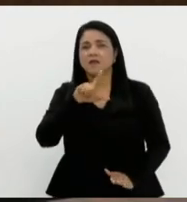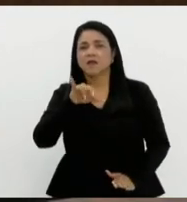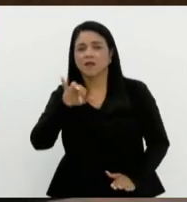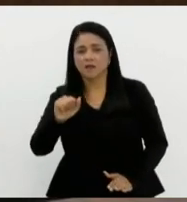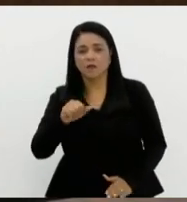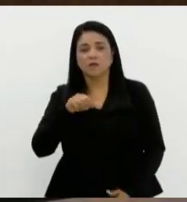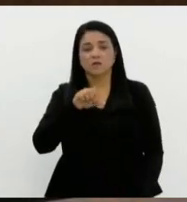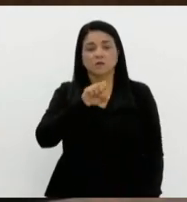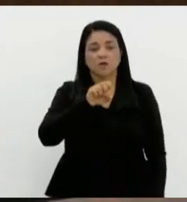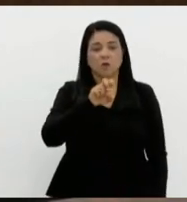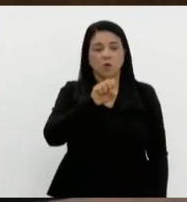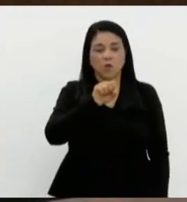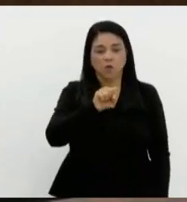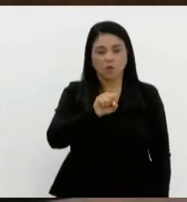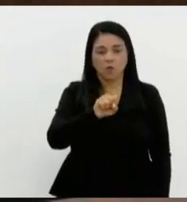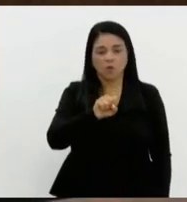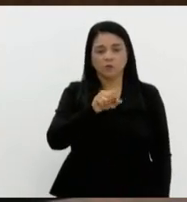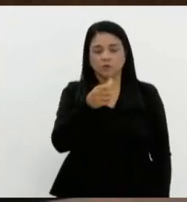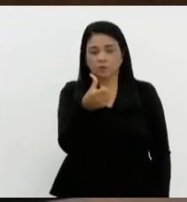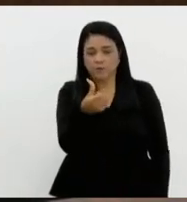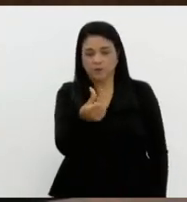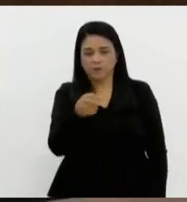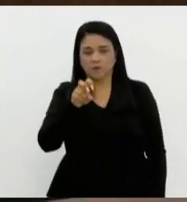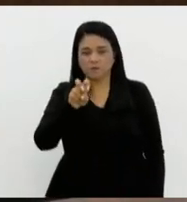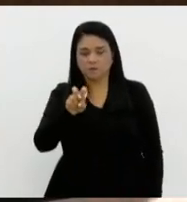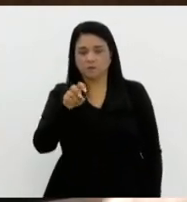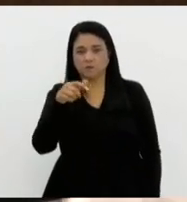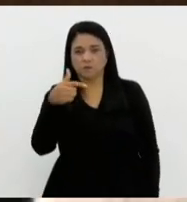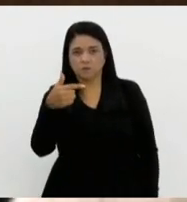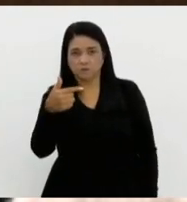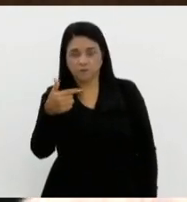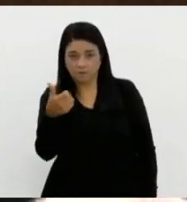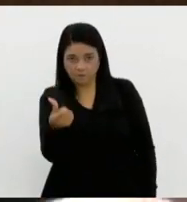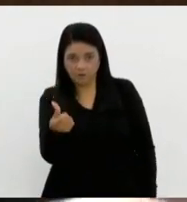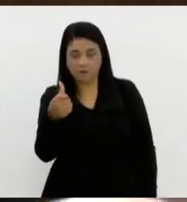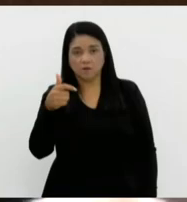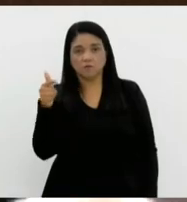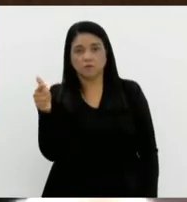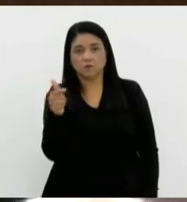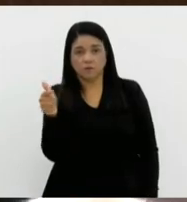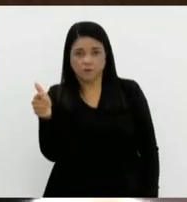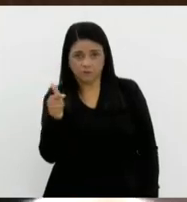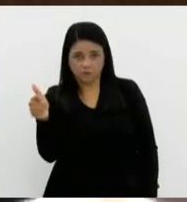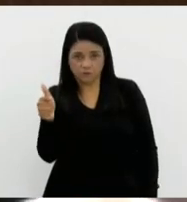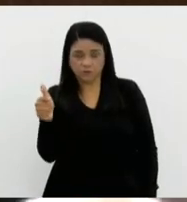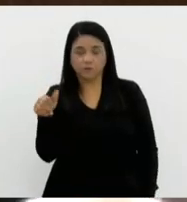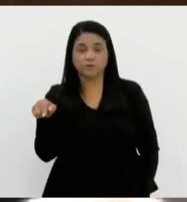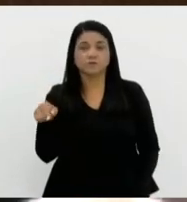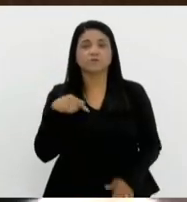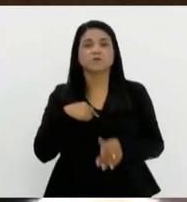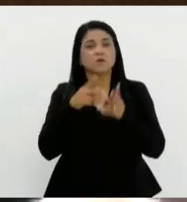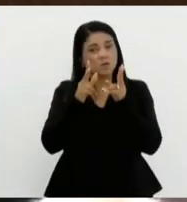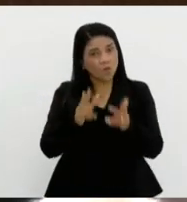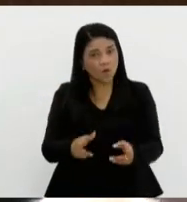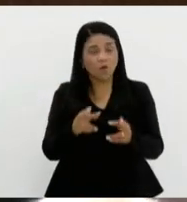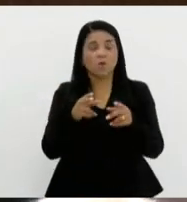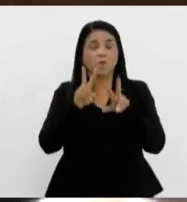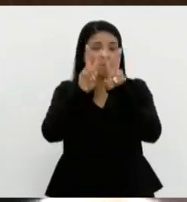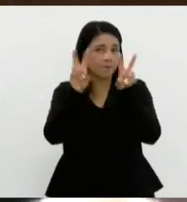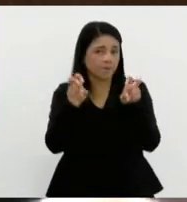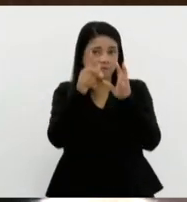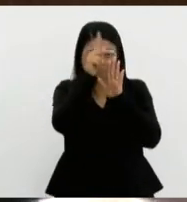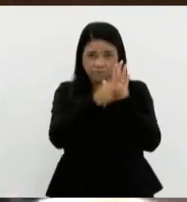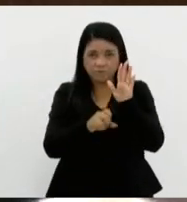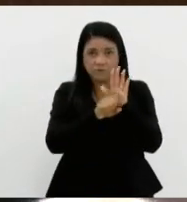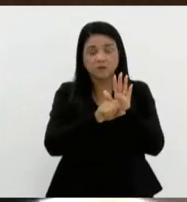5685 de 2022. E nós temos um projeto que trata sobre o mesmo assunto, que é o 5404